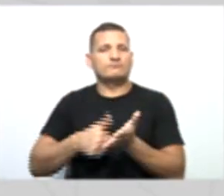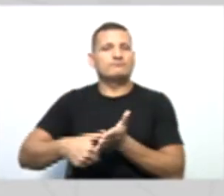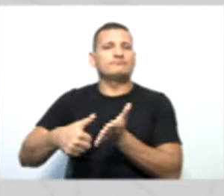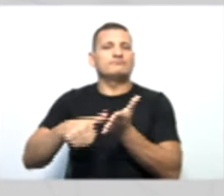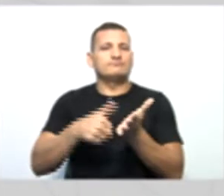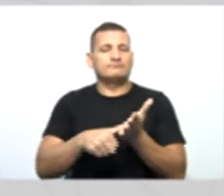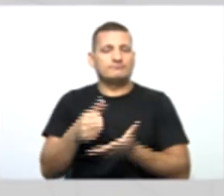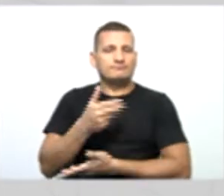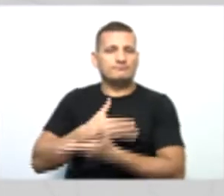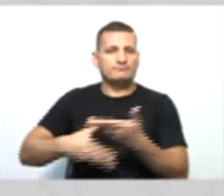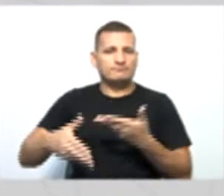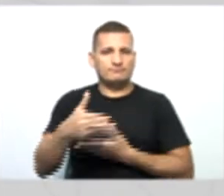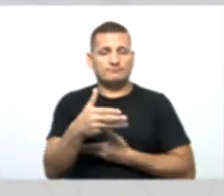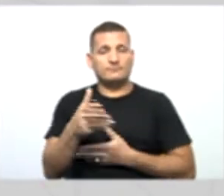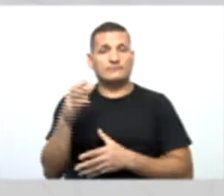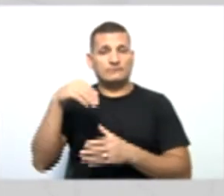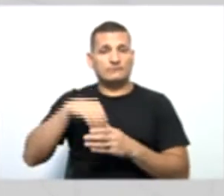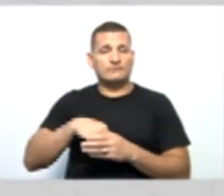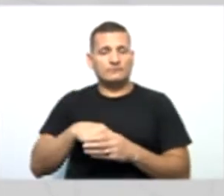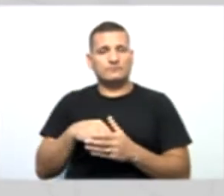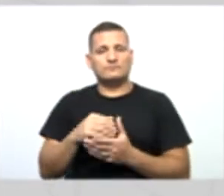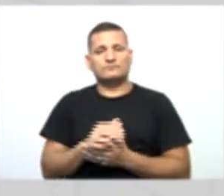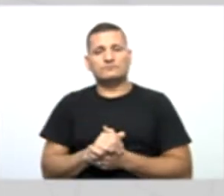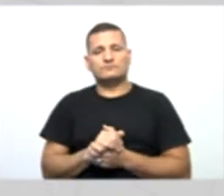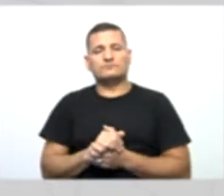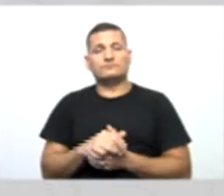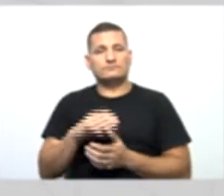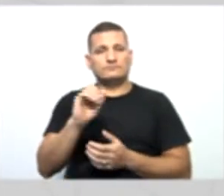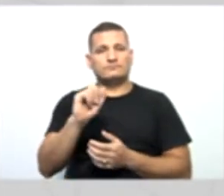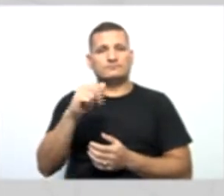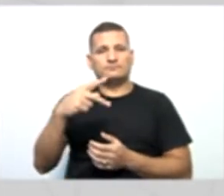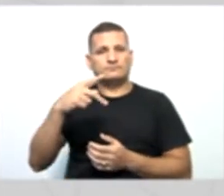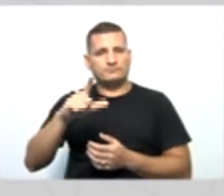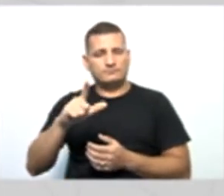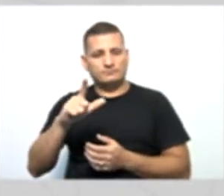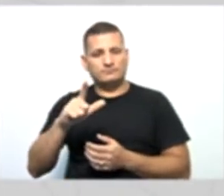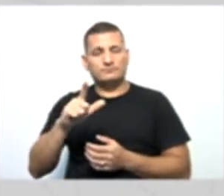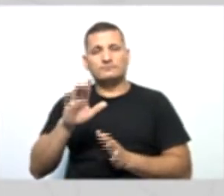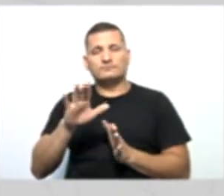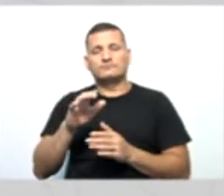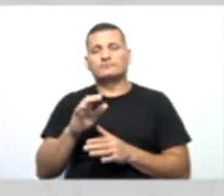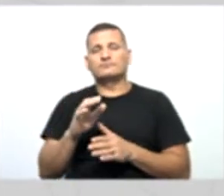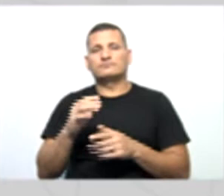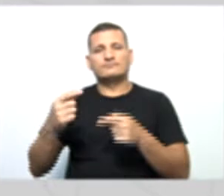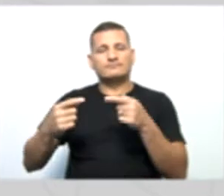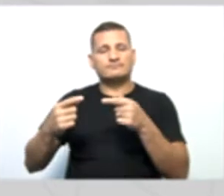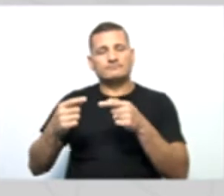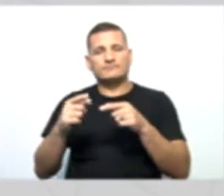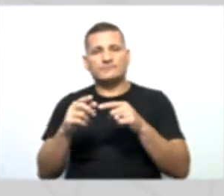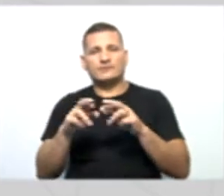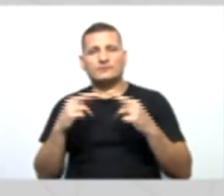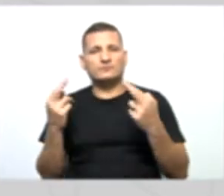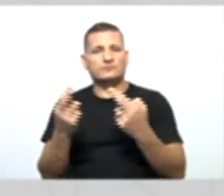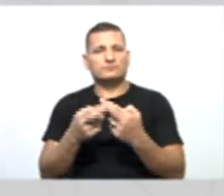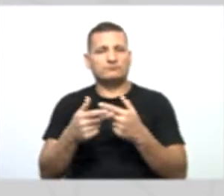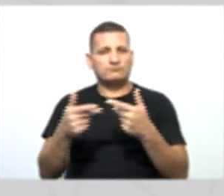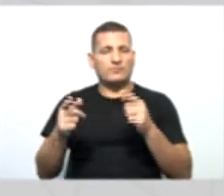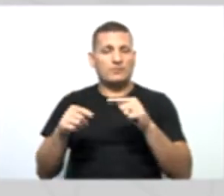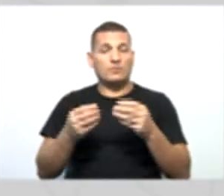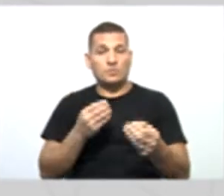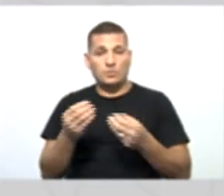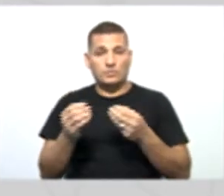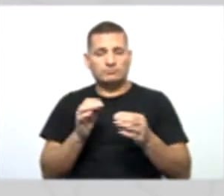Dentro dessa situação de APL, a governança é a forma de coordenação e